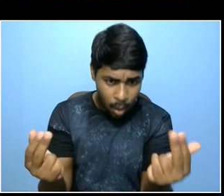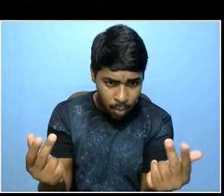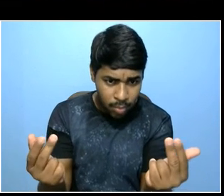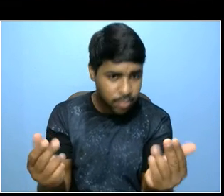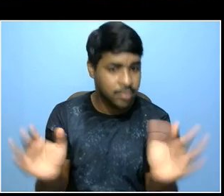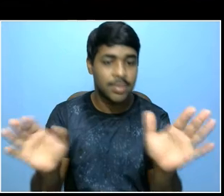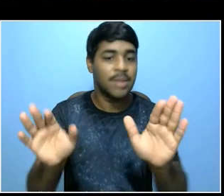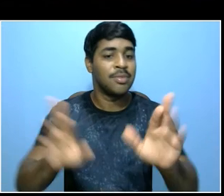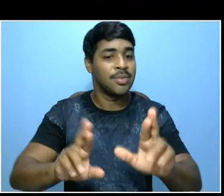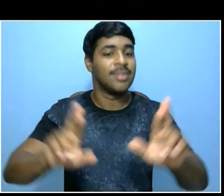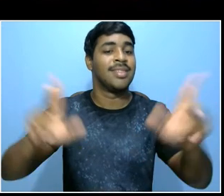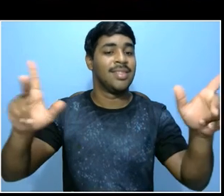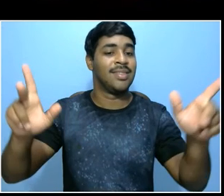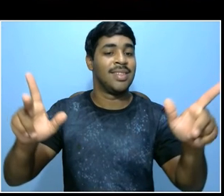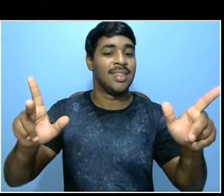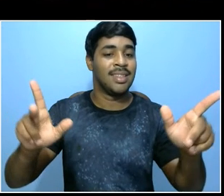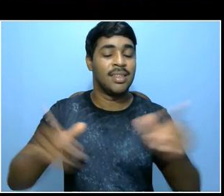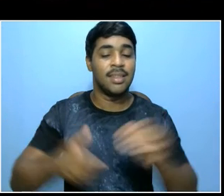vocês, tá?